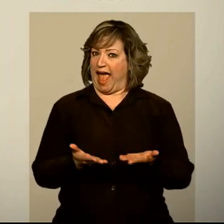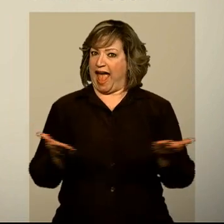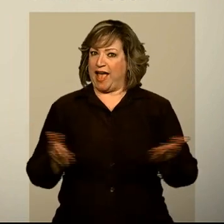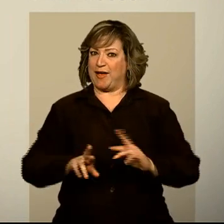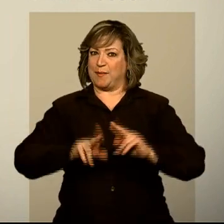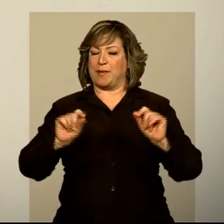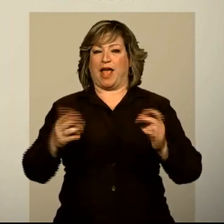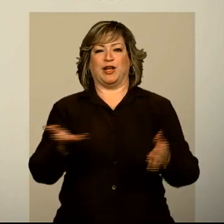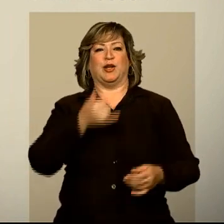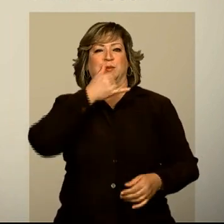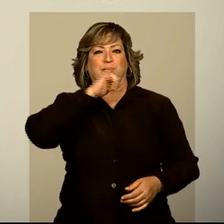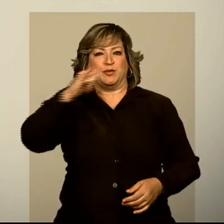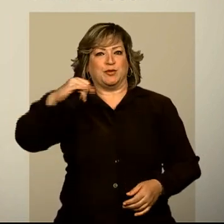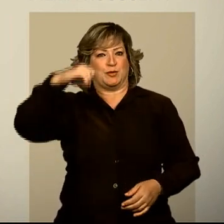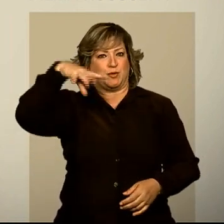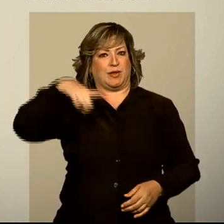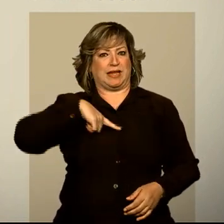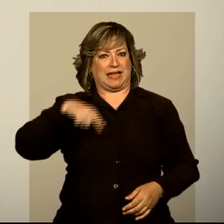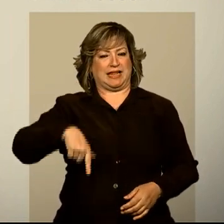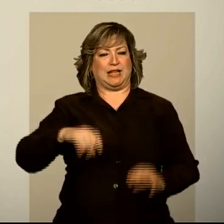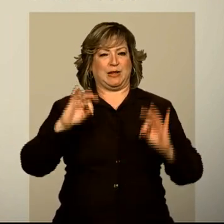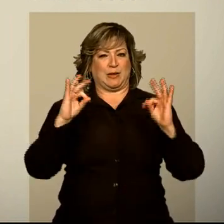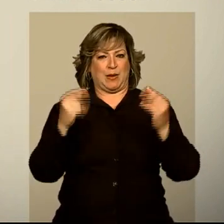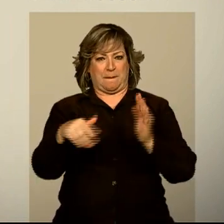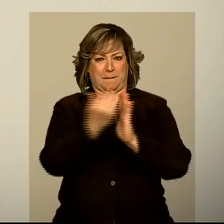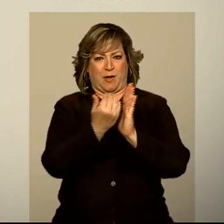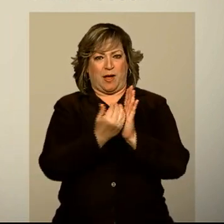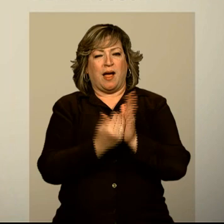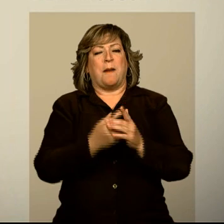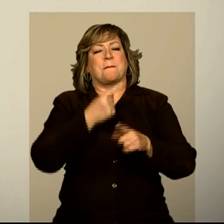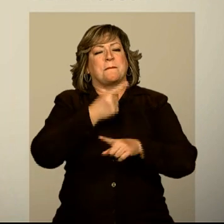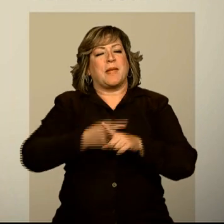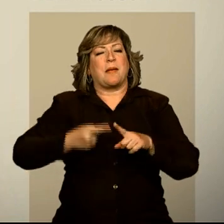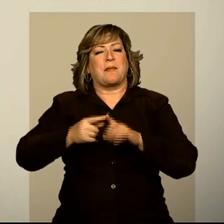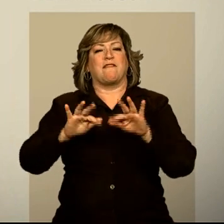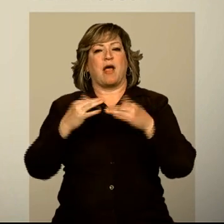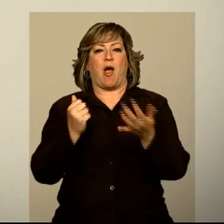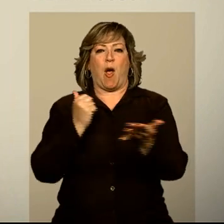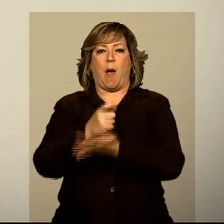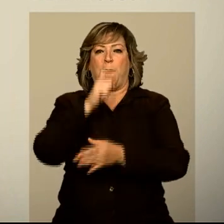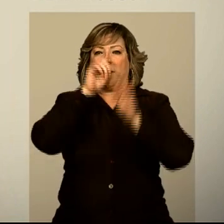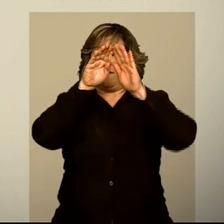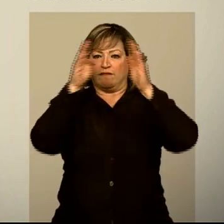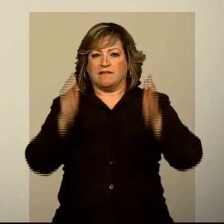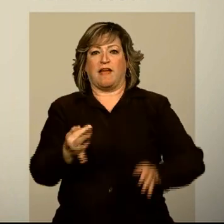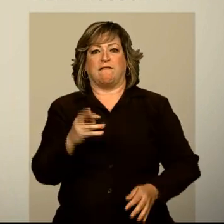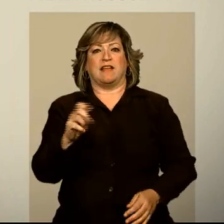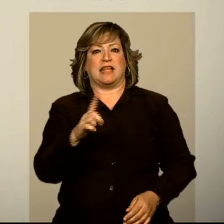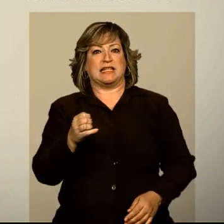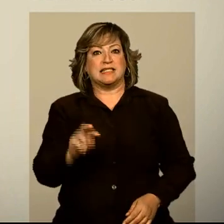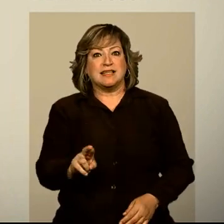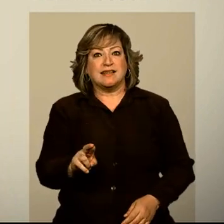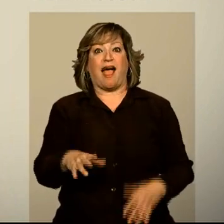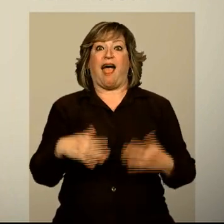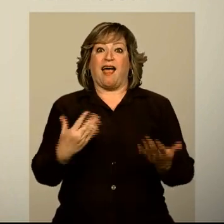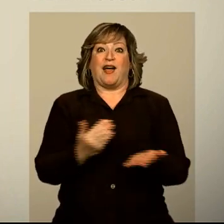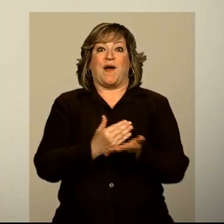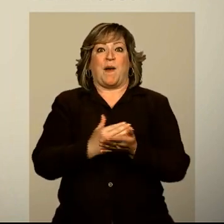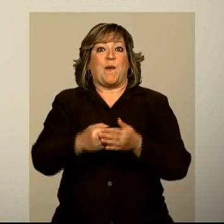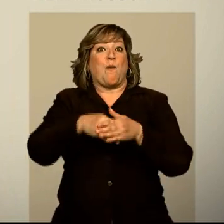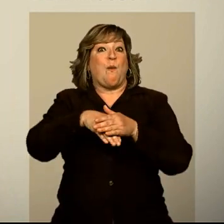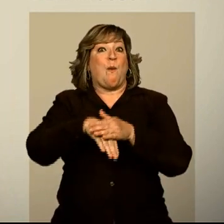o energia elétrica do Luz Para Todos pouco a pouco as famílias foram comprando geladeiras e freezers e